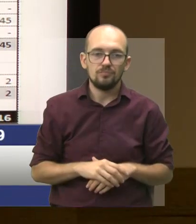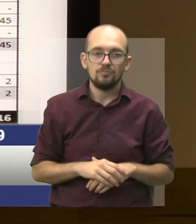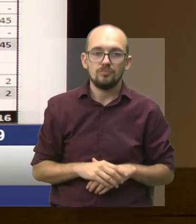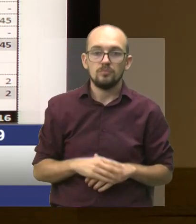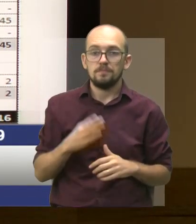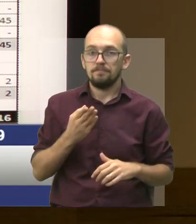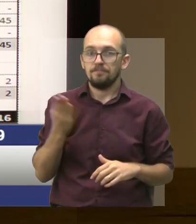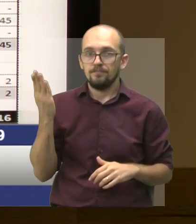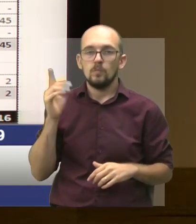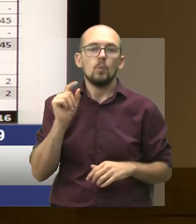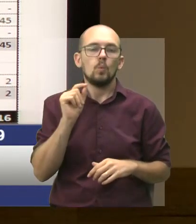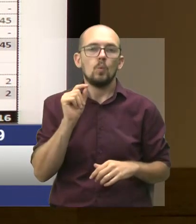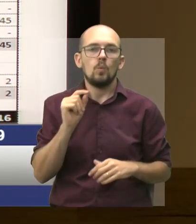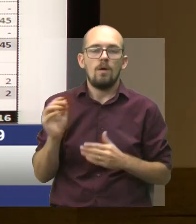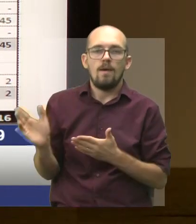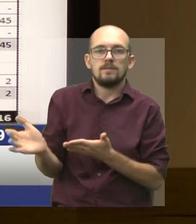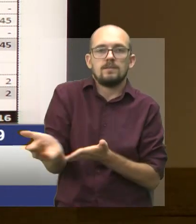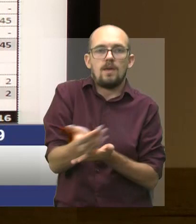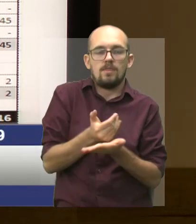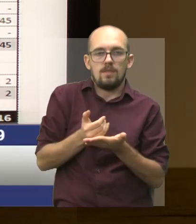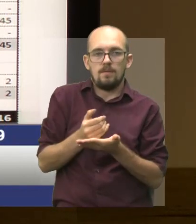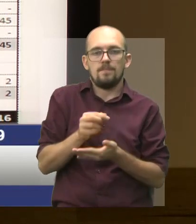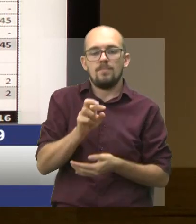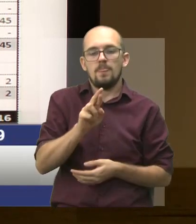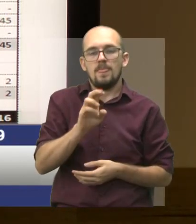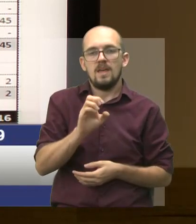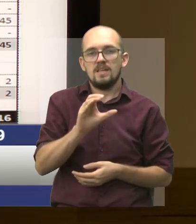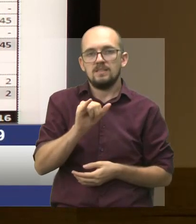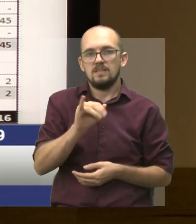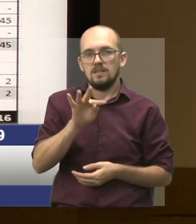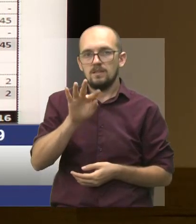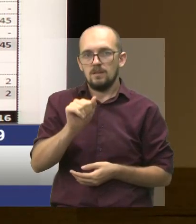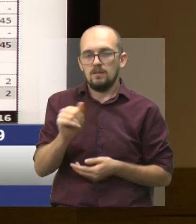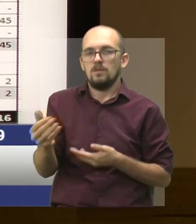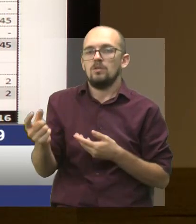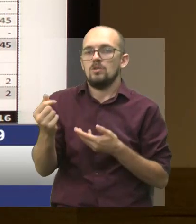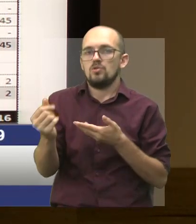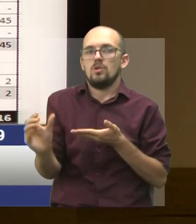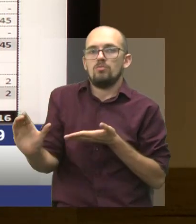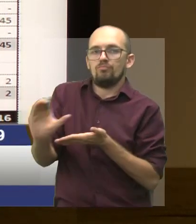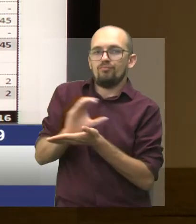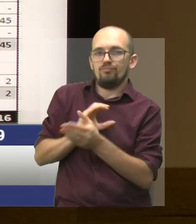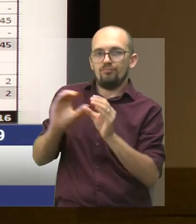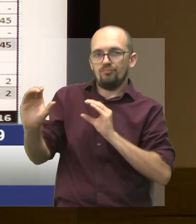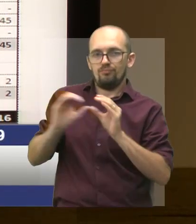das receitas. Então, os senhores vão observar em 2018 que foi